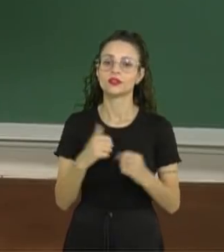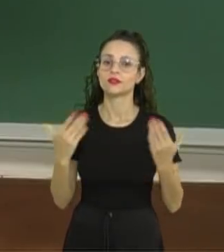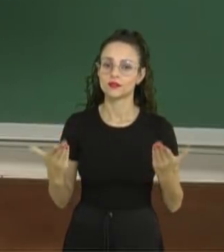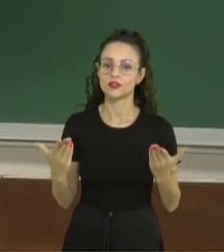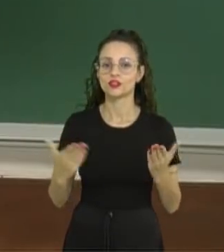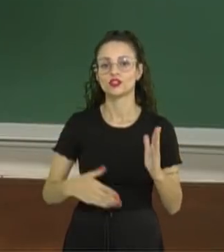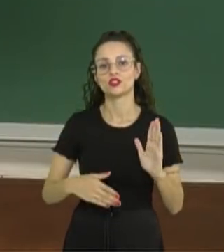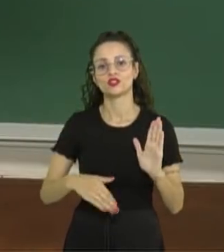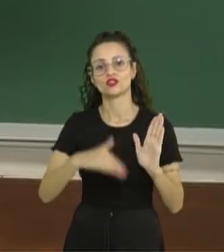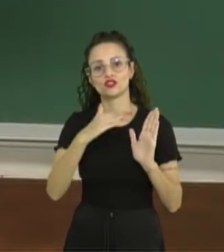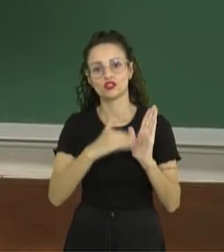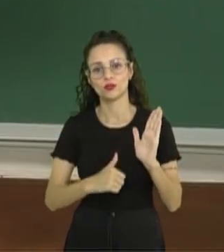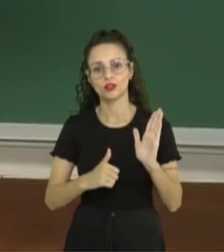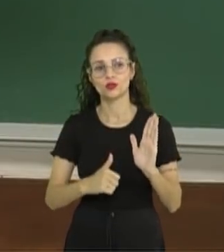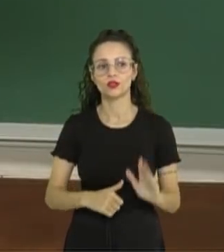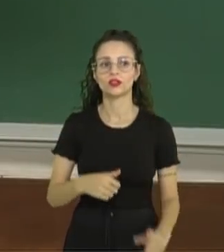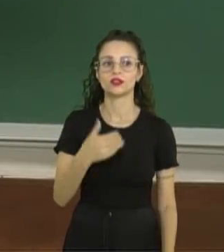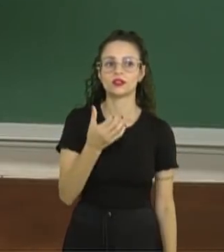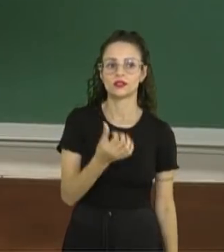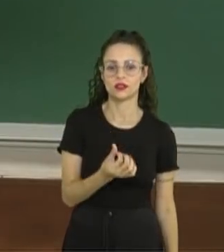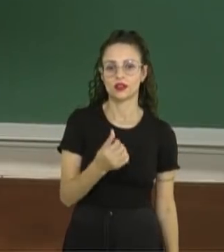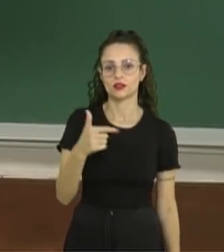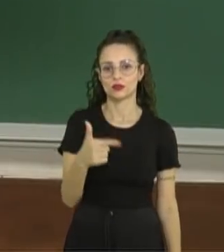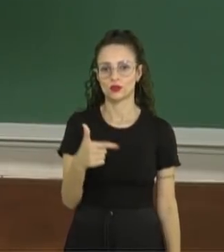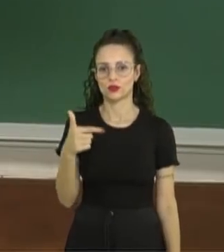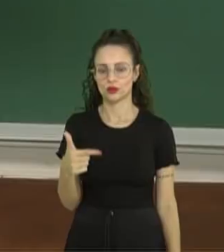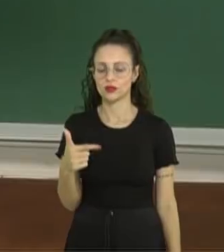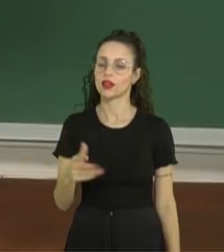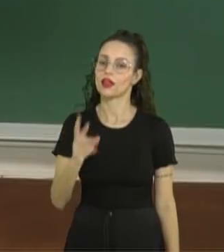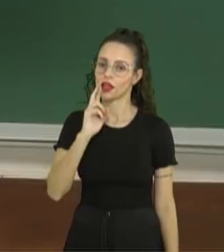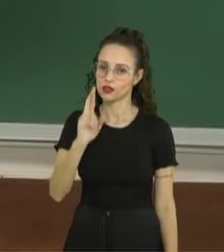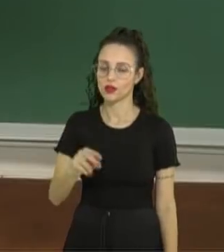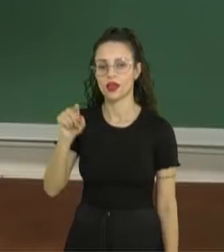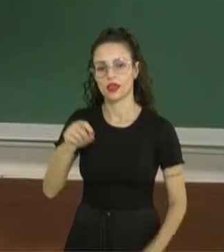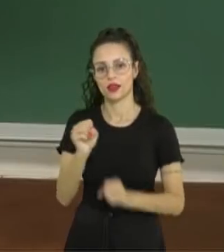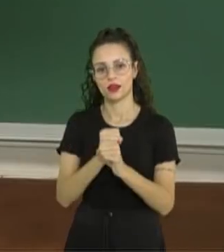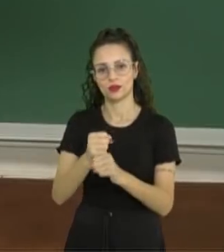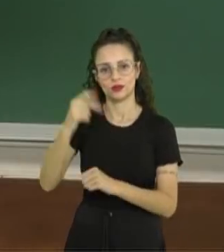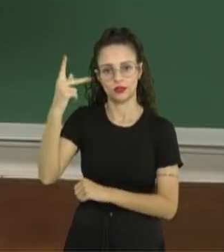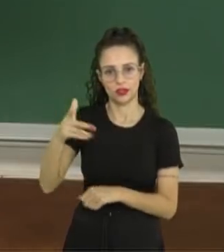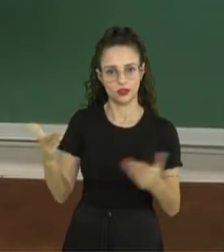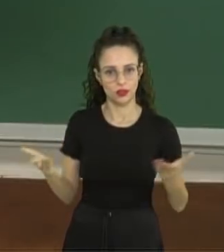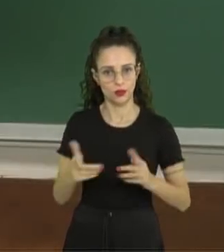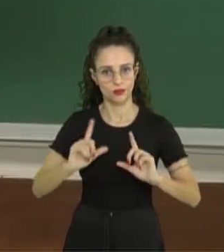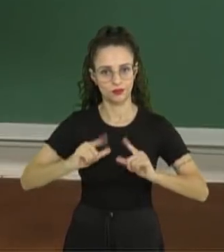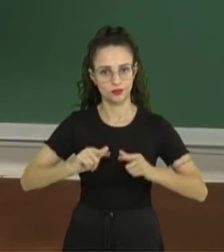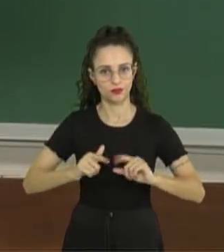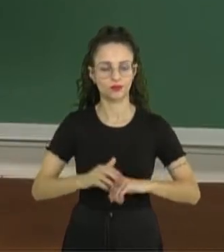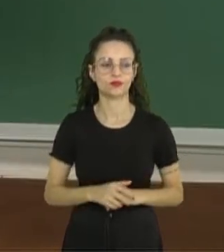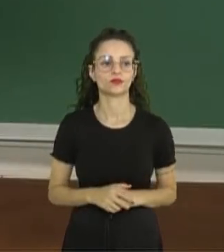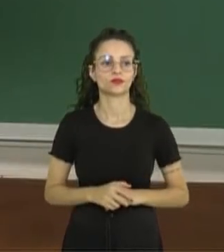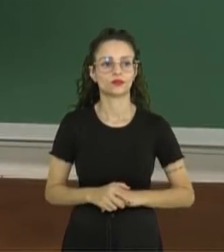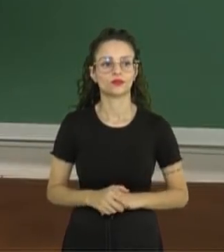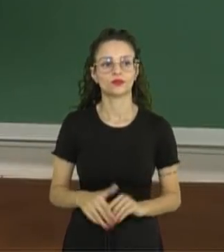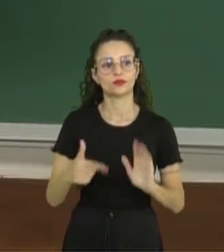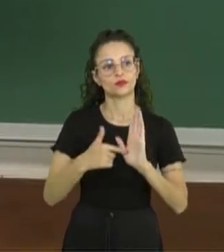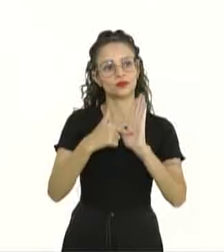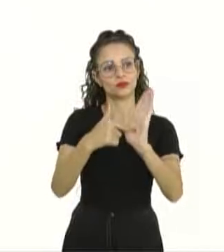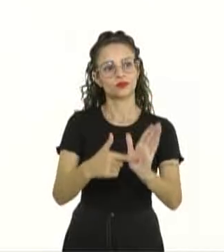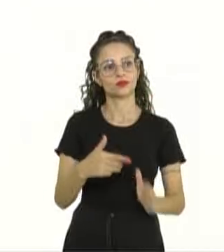e diminui menos 622. O resultado é o ano que eles estão. ok? Aqui uma imagem